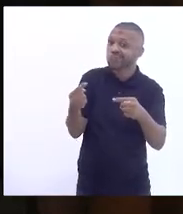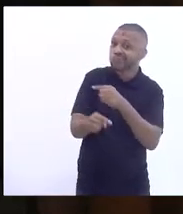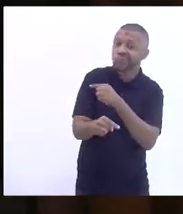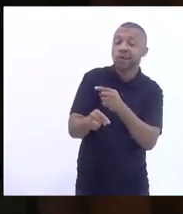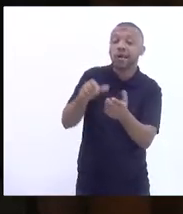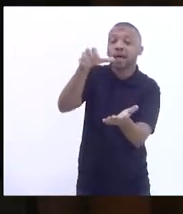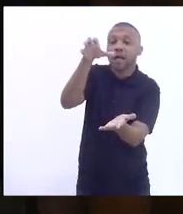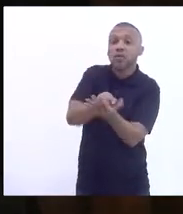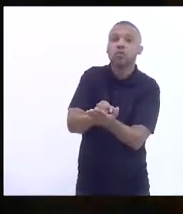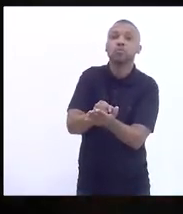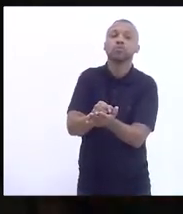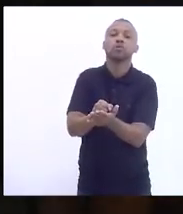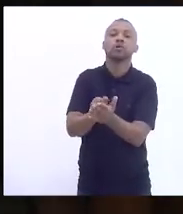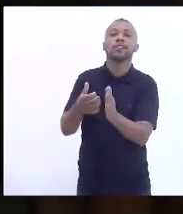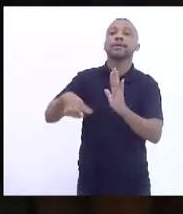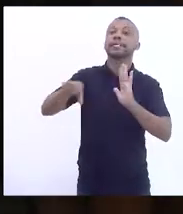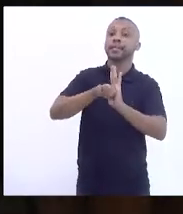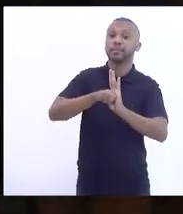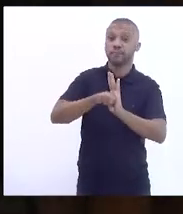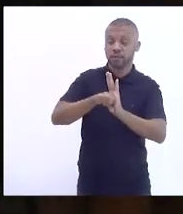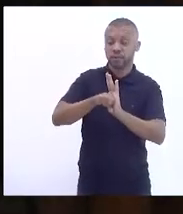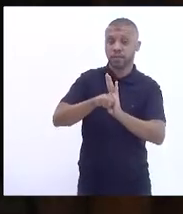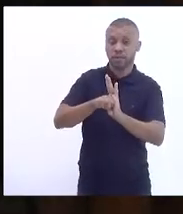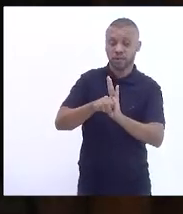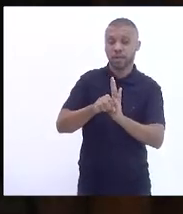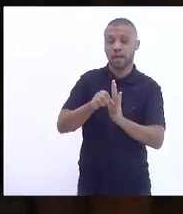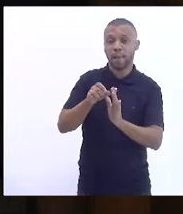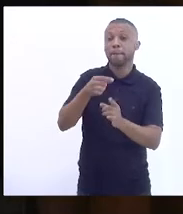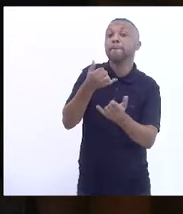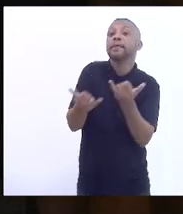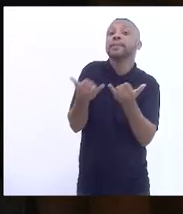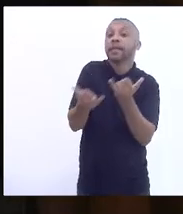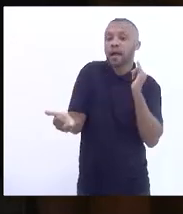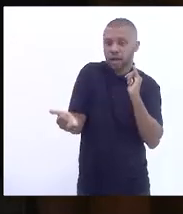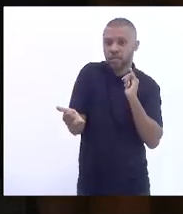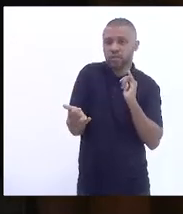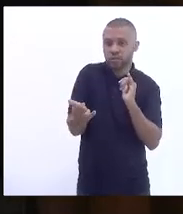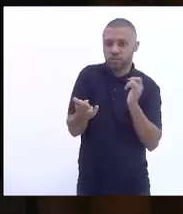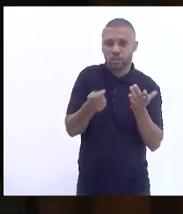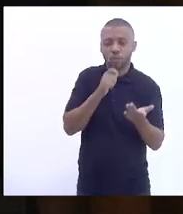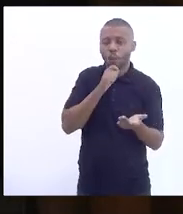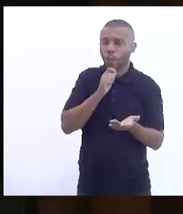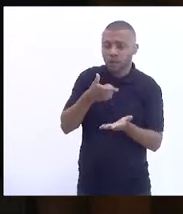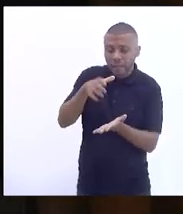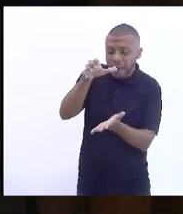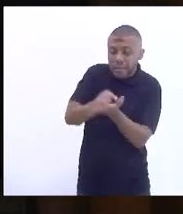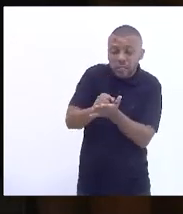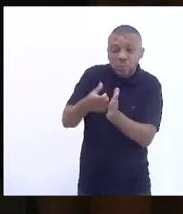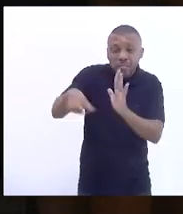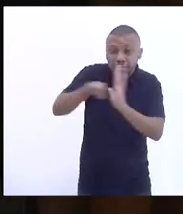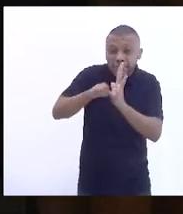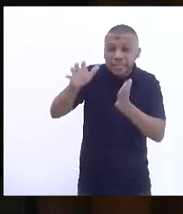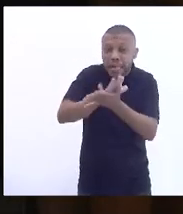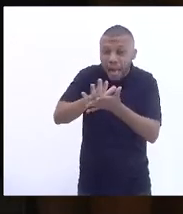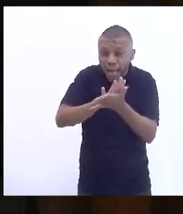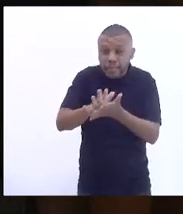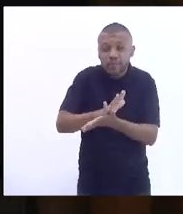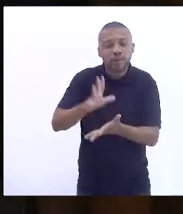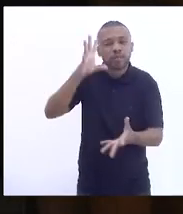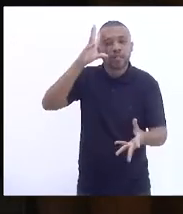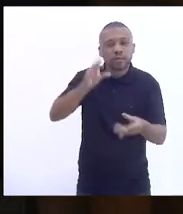criminal tá a metade então por aí vocês verem que eles então não respeita ninguém